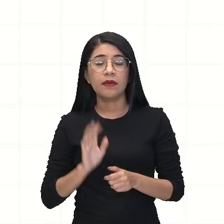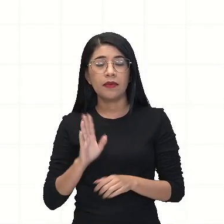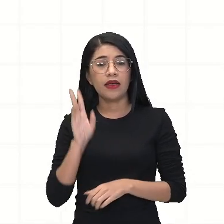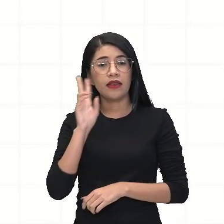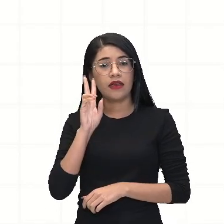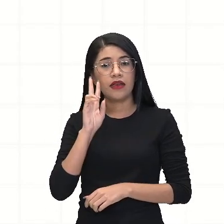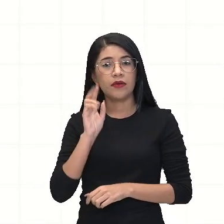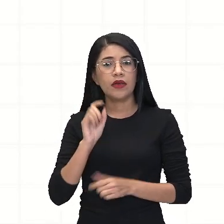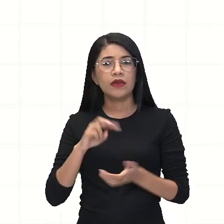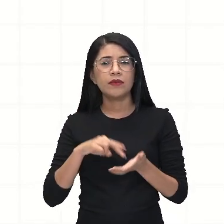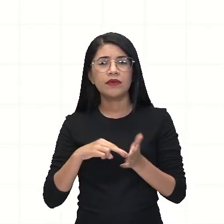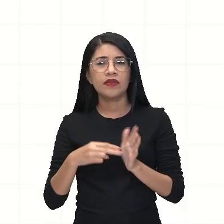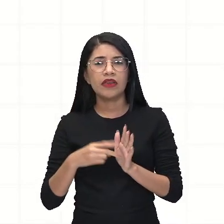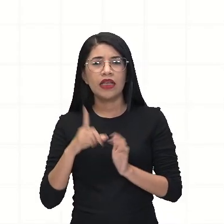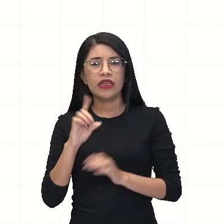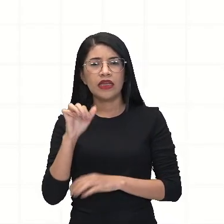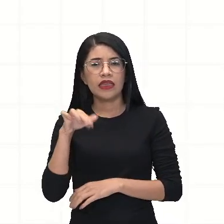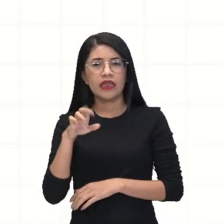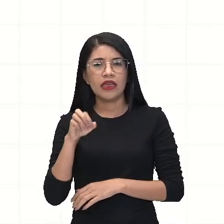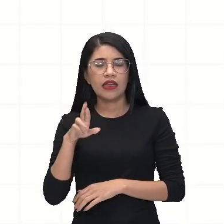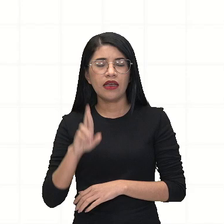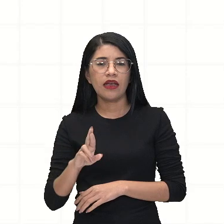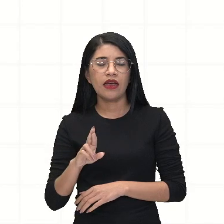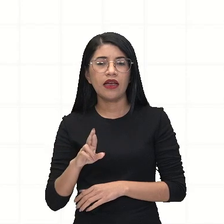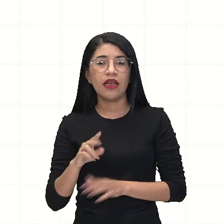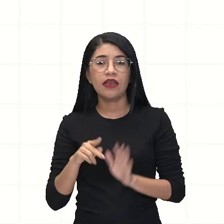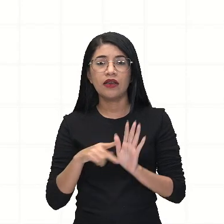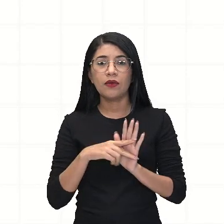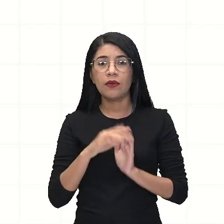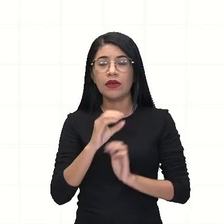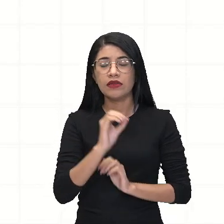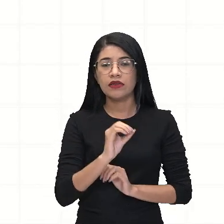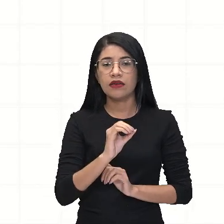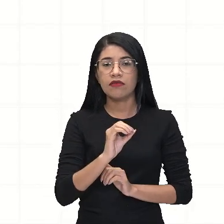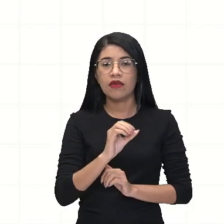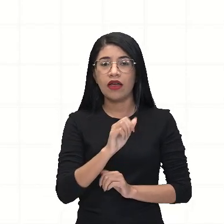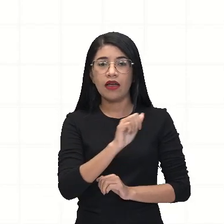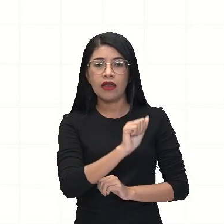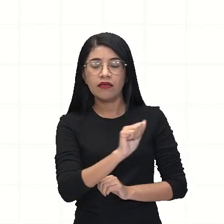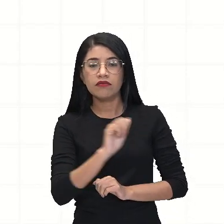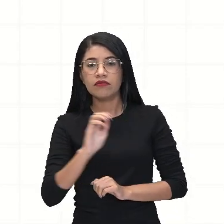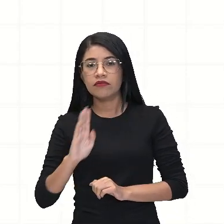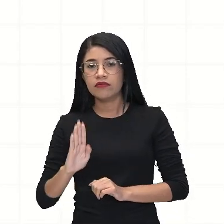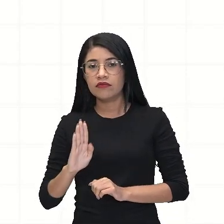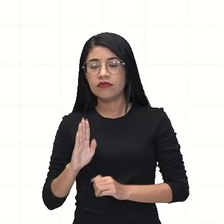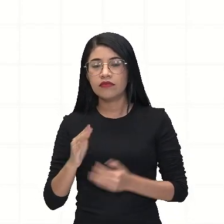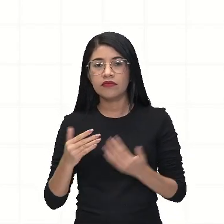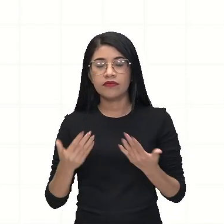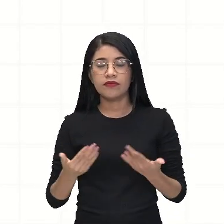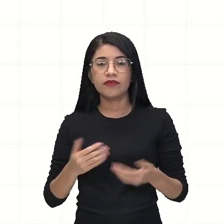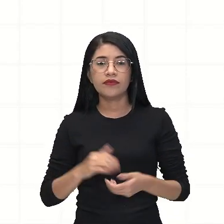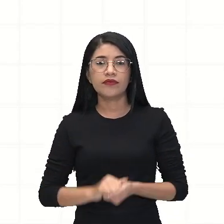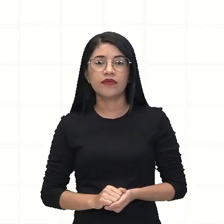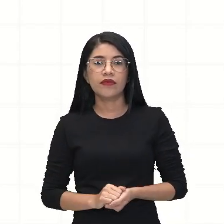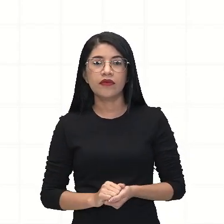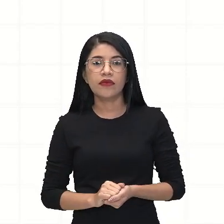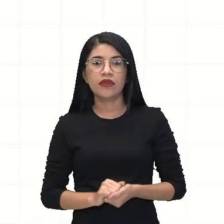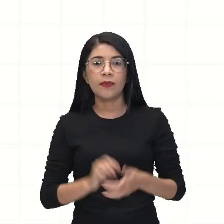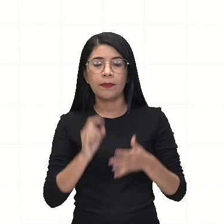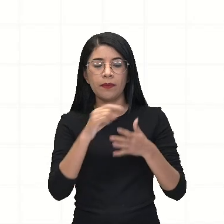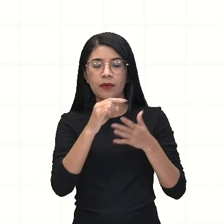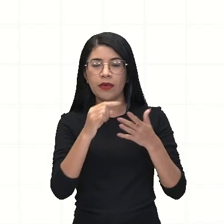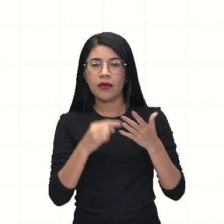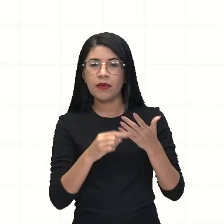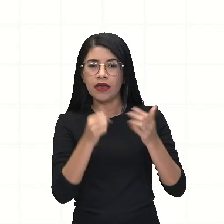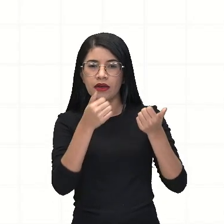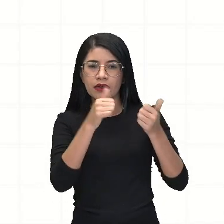é função linear, né? Quem é igual a zero? É o A ou o B, né? Vamos relembrar. Analise as afirmativas a seguir.